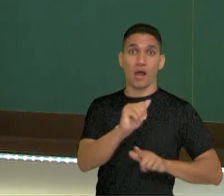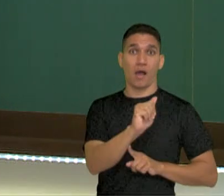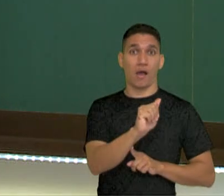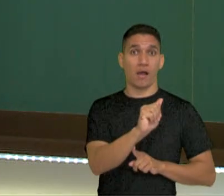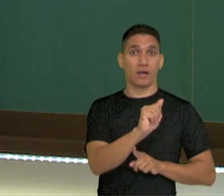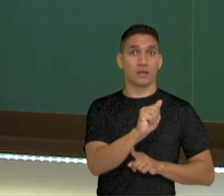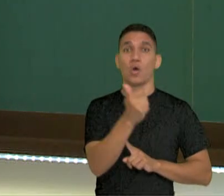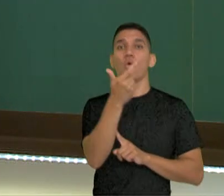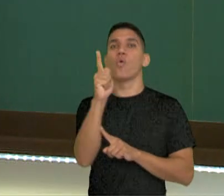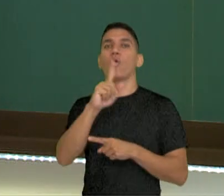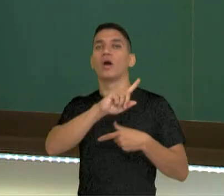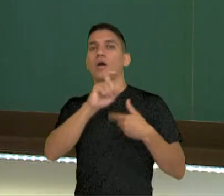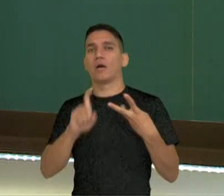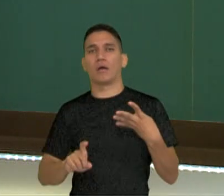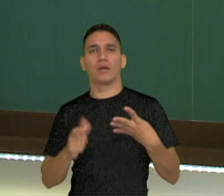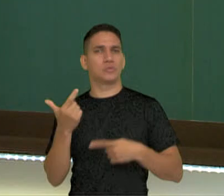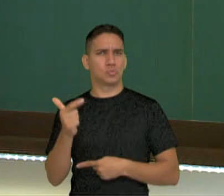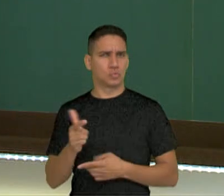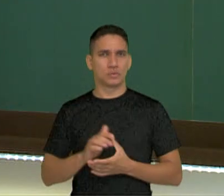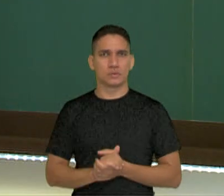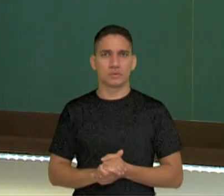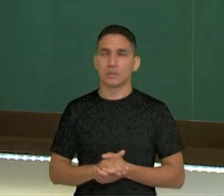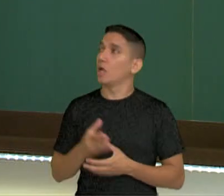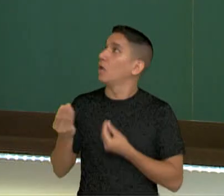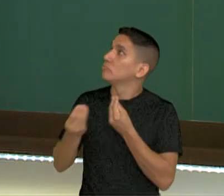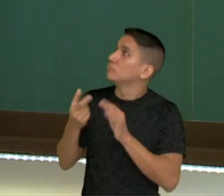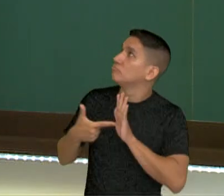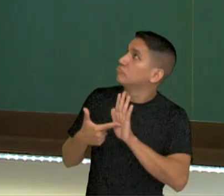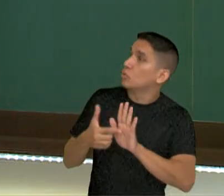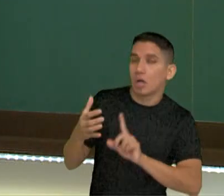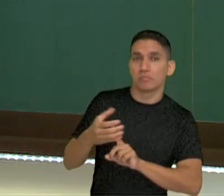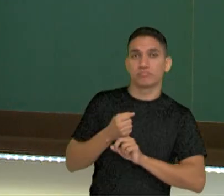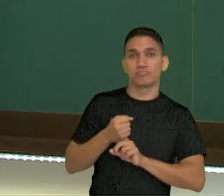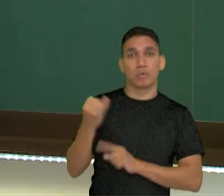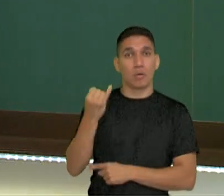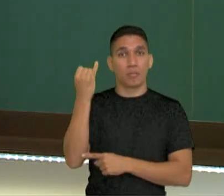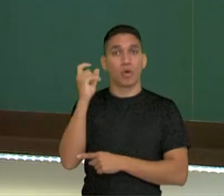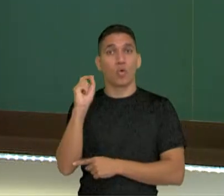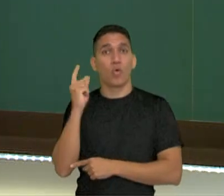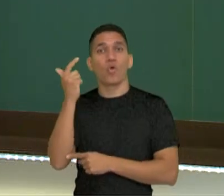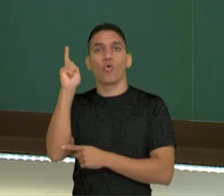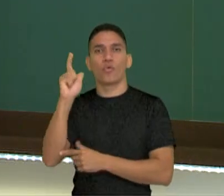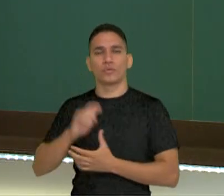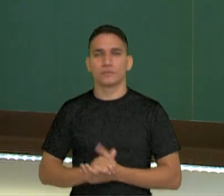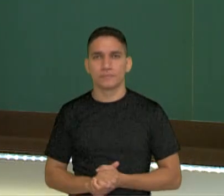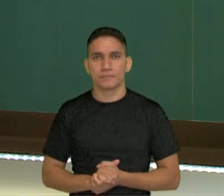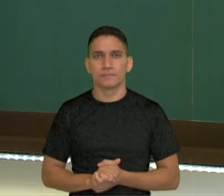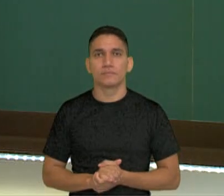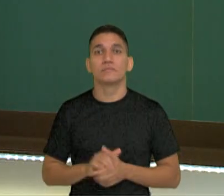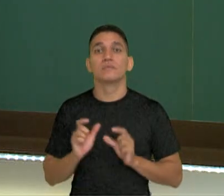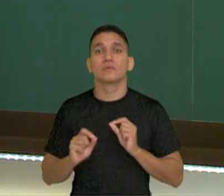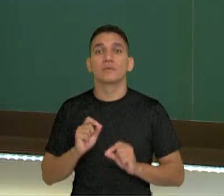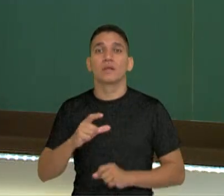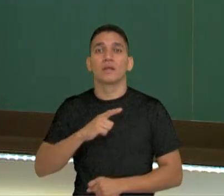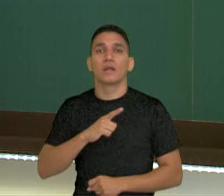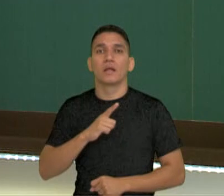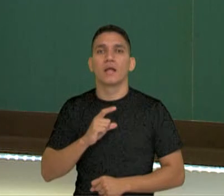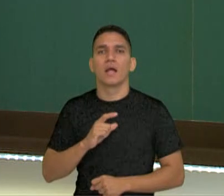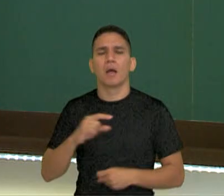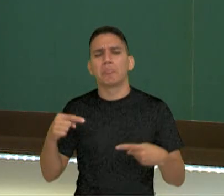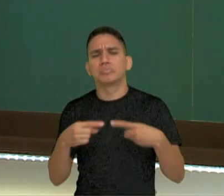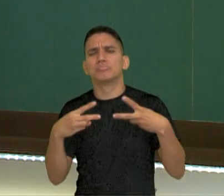outra possibilidade, então eu já tenho que contar um dos dominantes. Então, o que vai me importar são os outros ali. Então, as possíveis